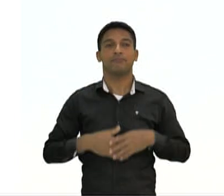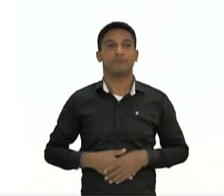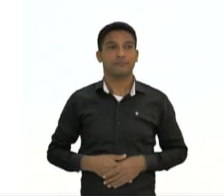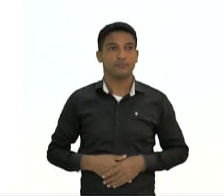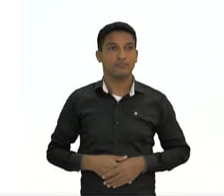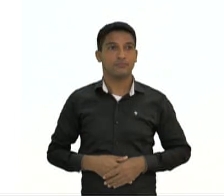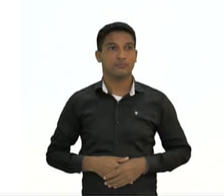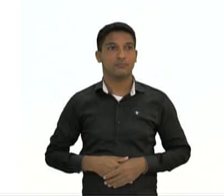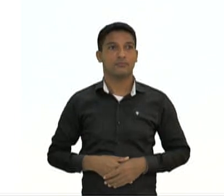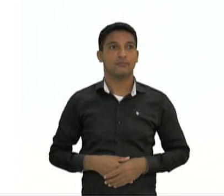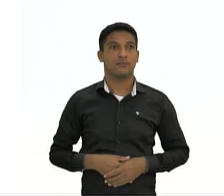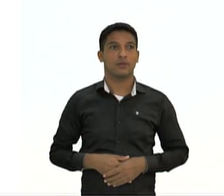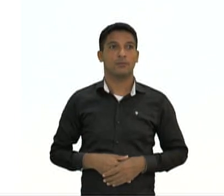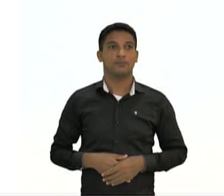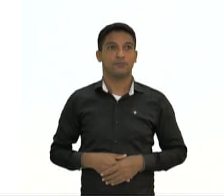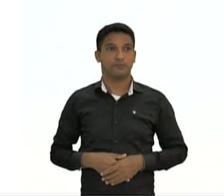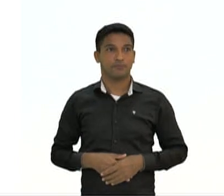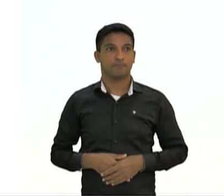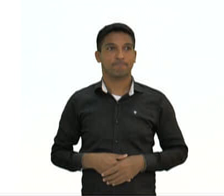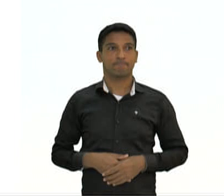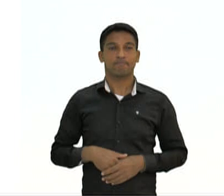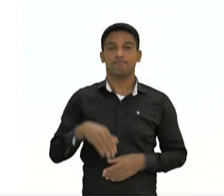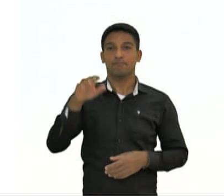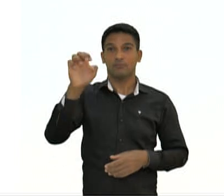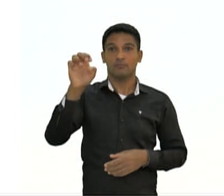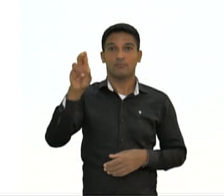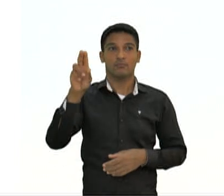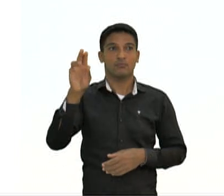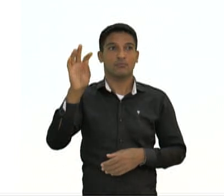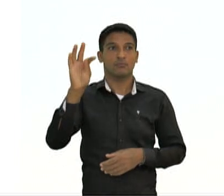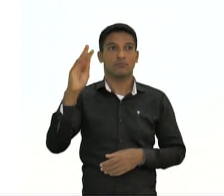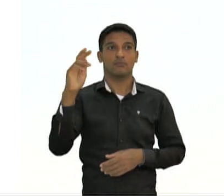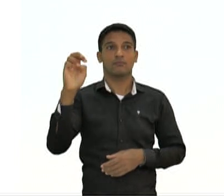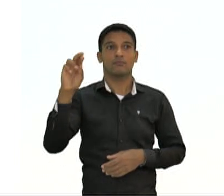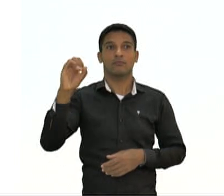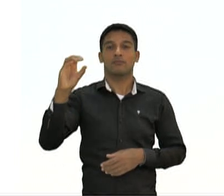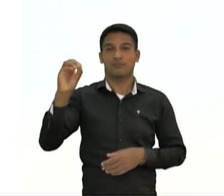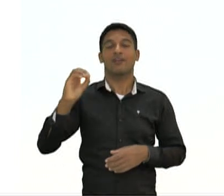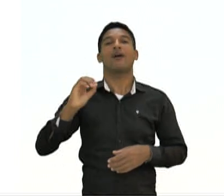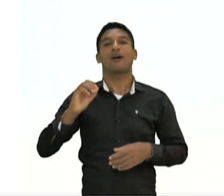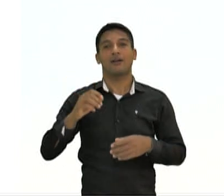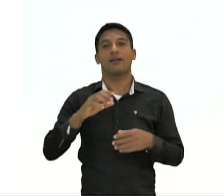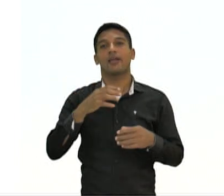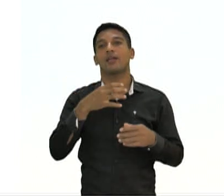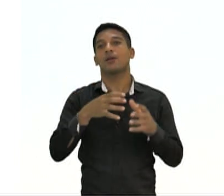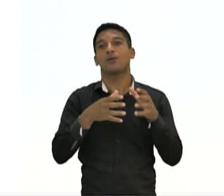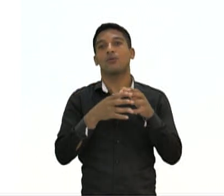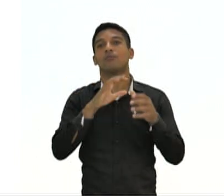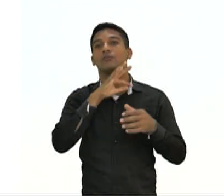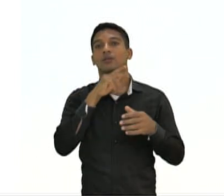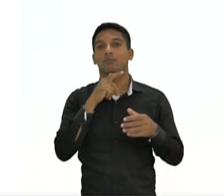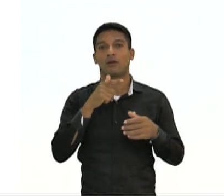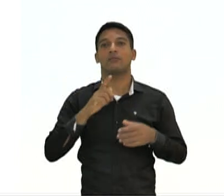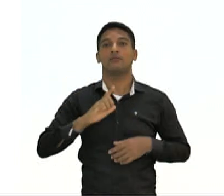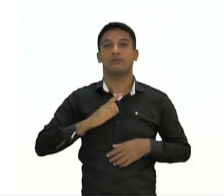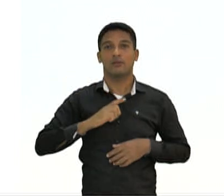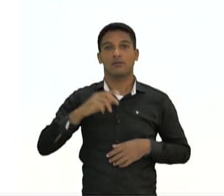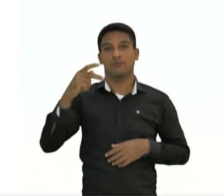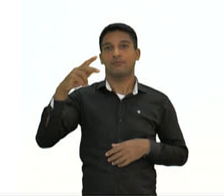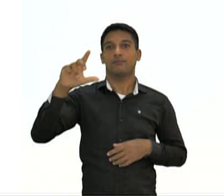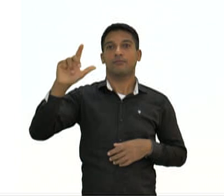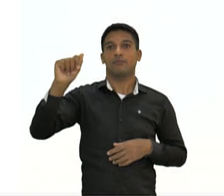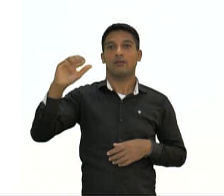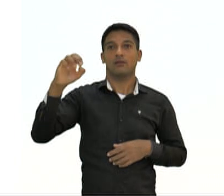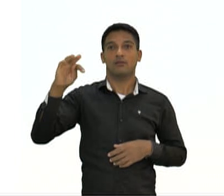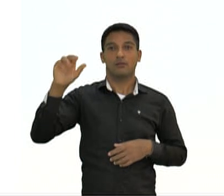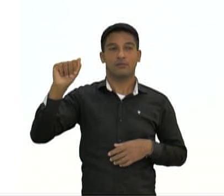eutérios? Como mamíferos placentários, apresentam placenta. E nós temos os metatérios, que vão ser, segundo a